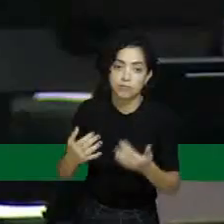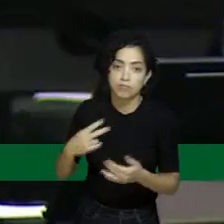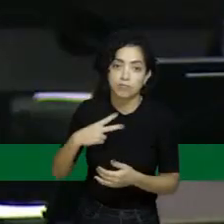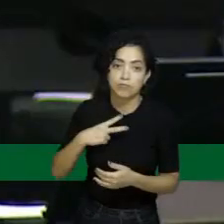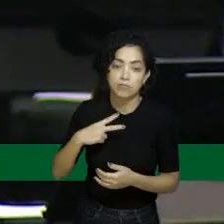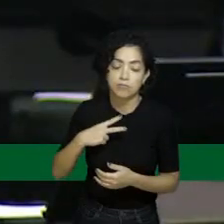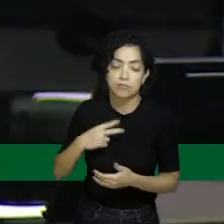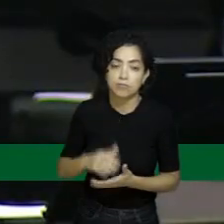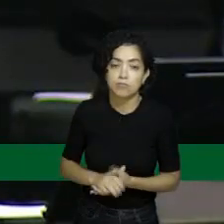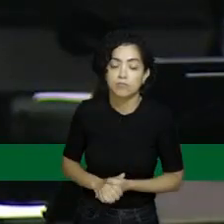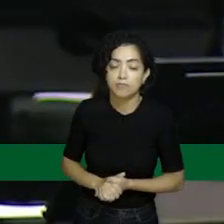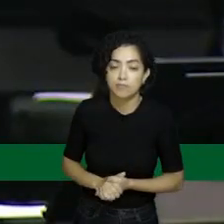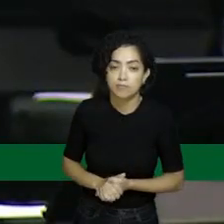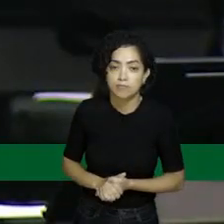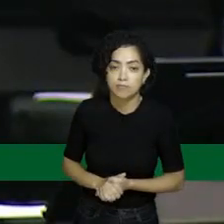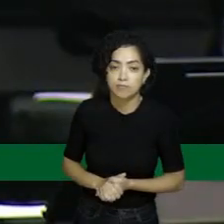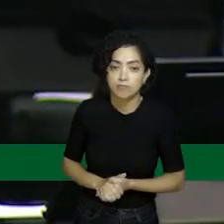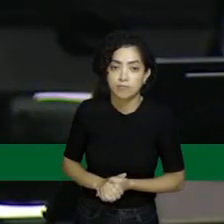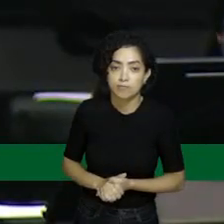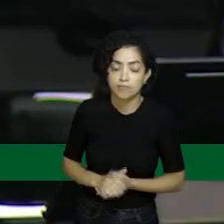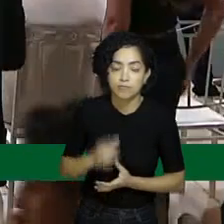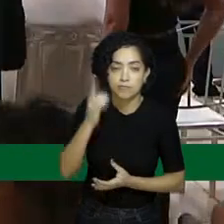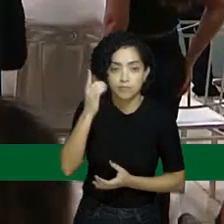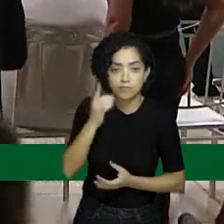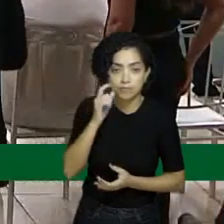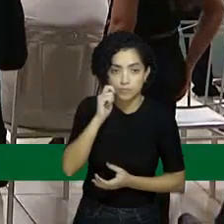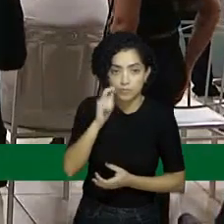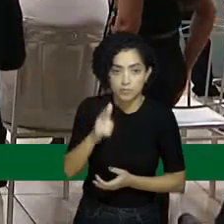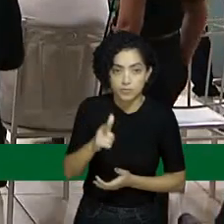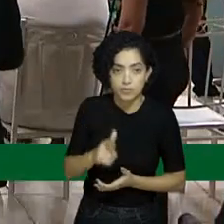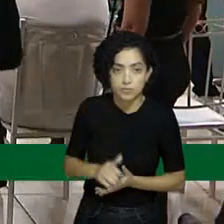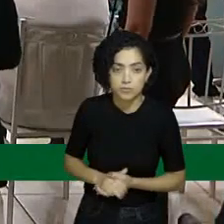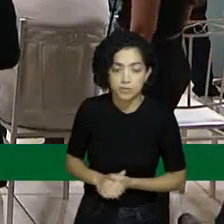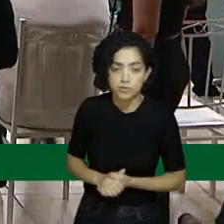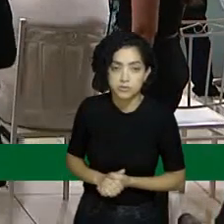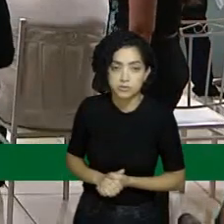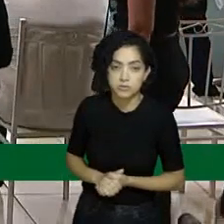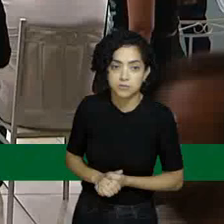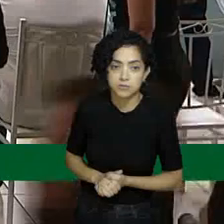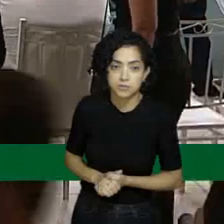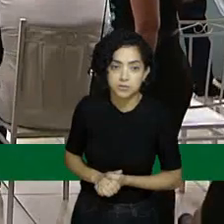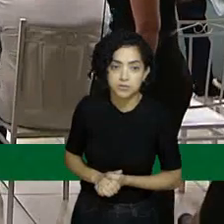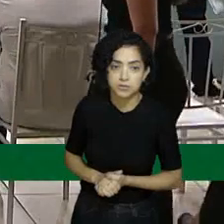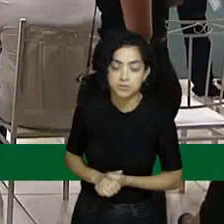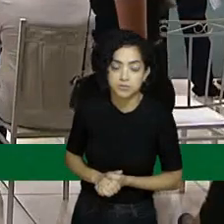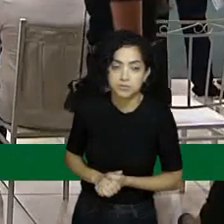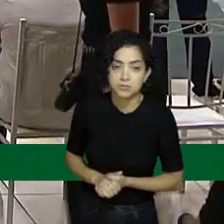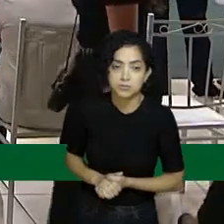minutos. Fará uso da palavra o deputado Antídio Lunelli.